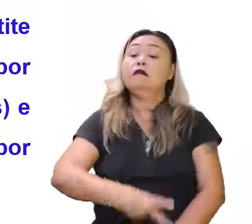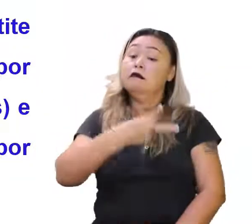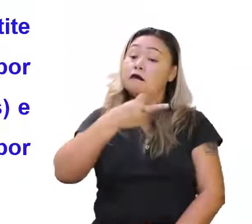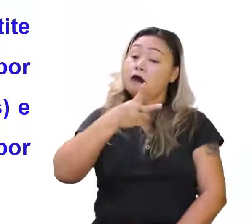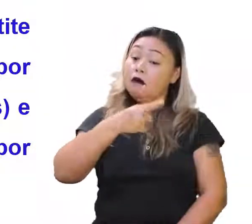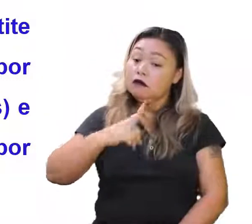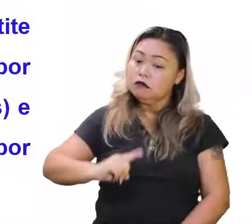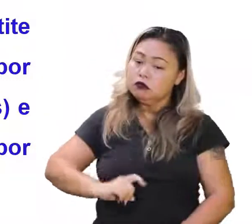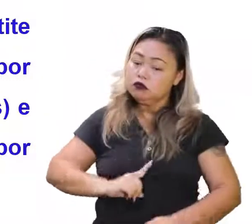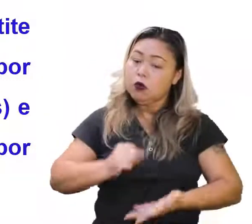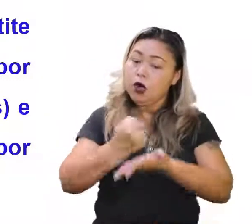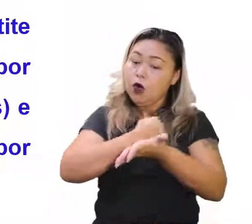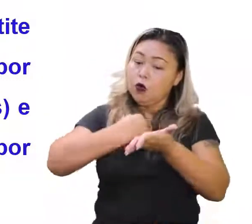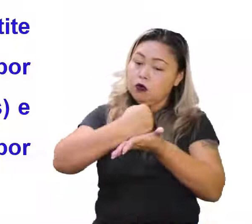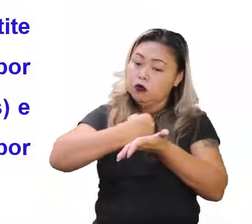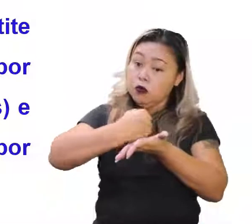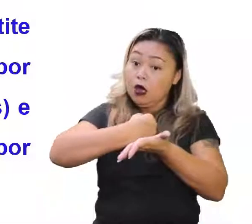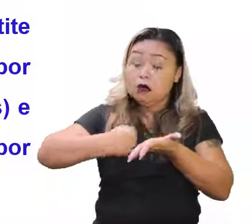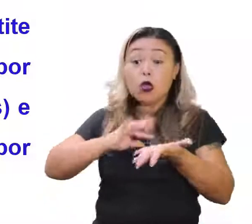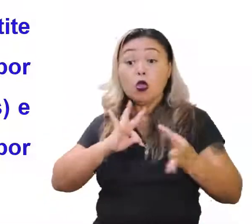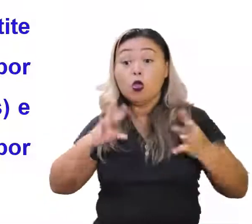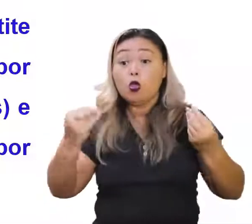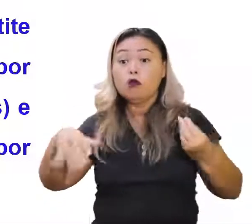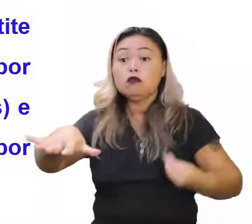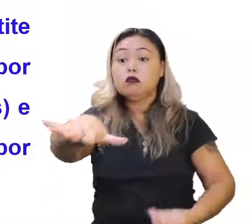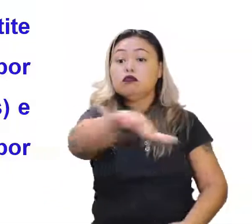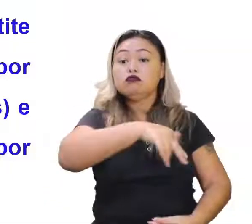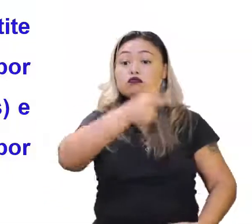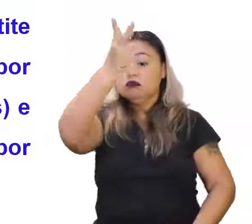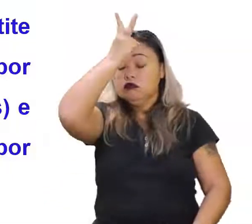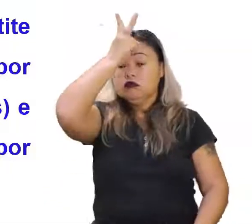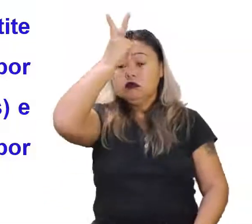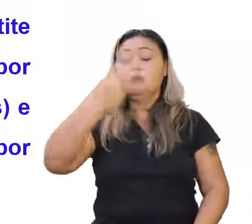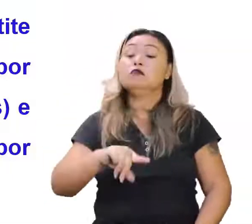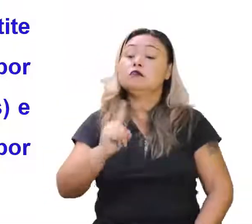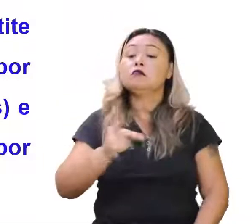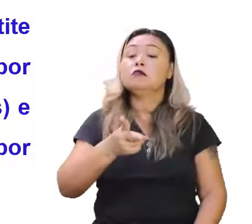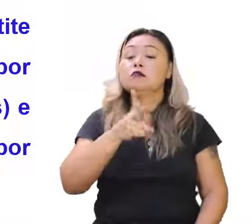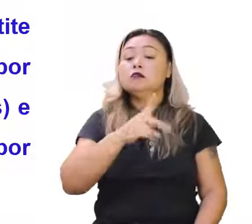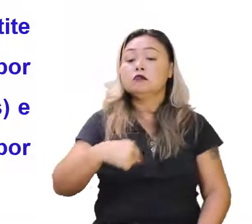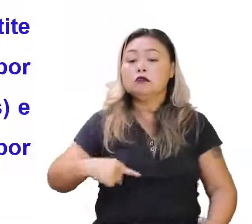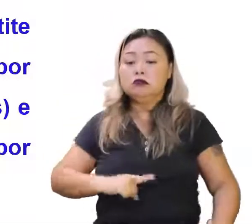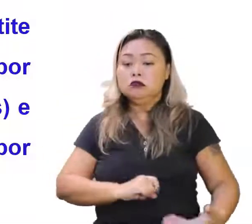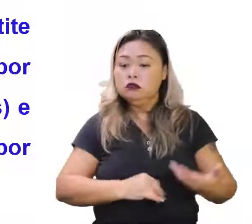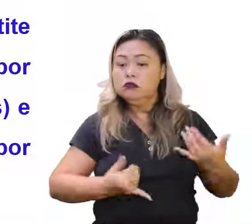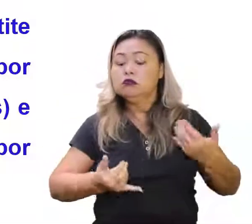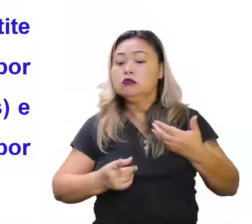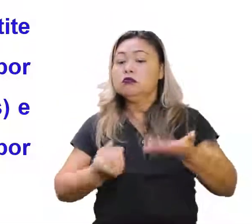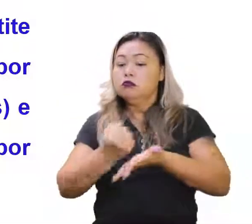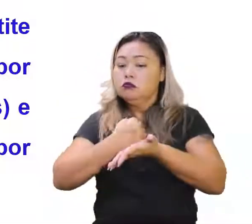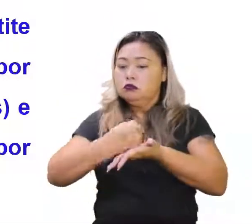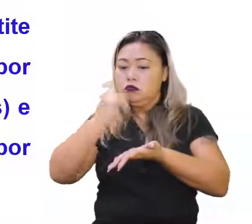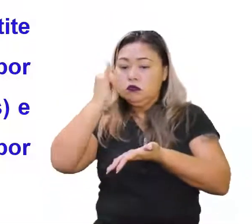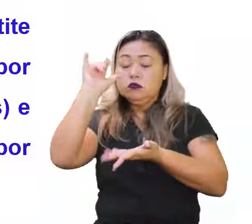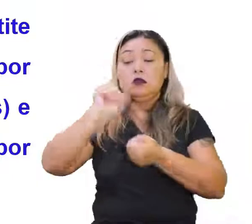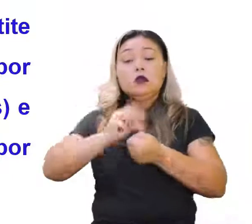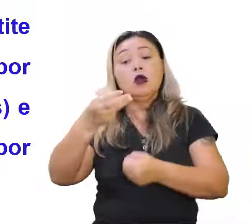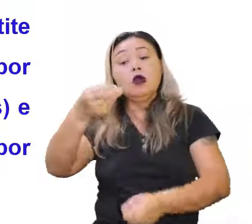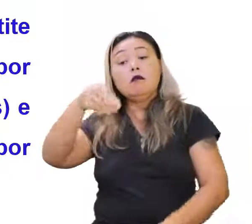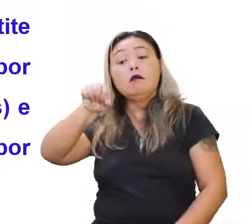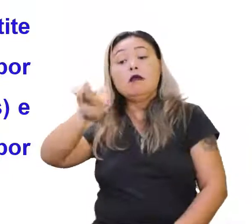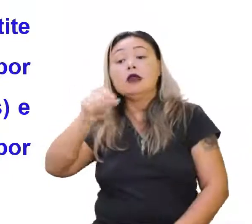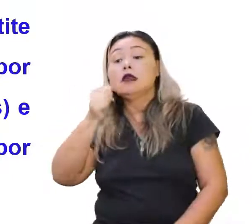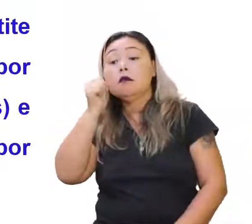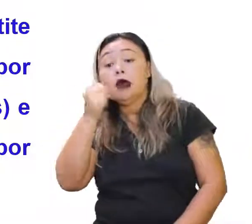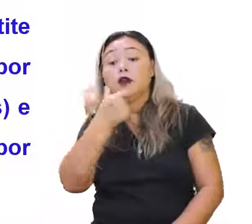A vermifugação do rebanho. Tem a vermifugação não só da matriz, que é o